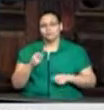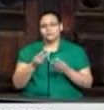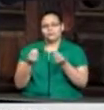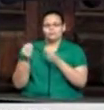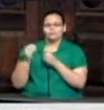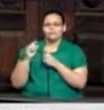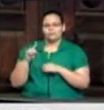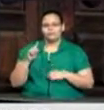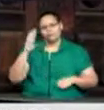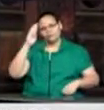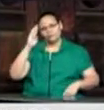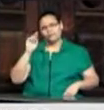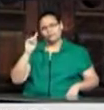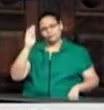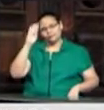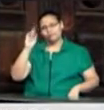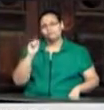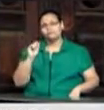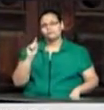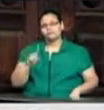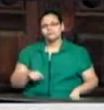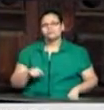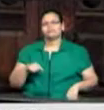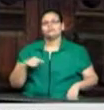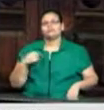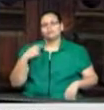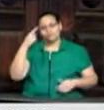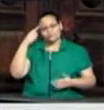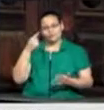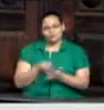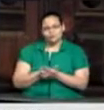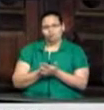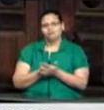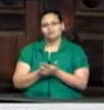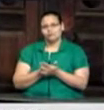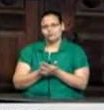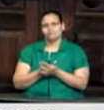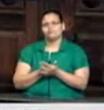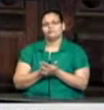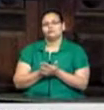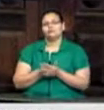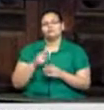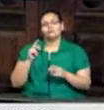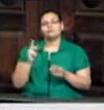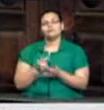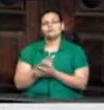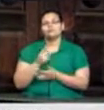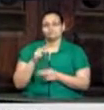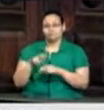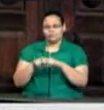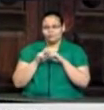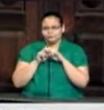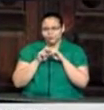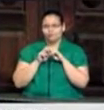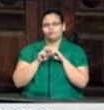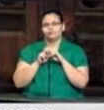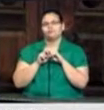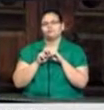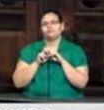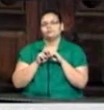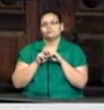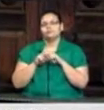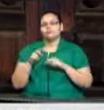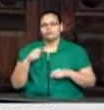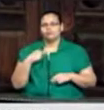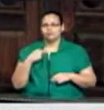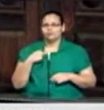muito fundamentada, é que essa decisão discricionária se deu por uma razão